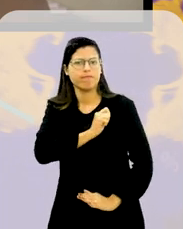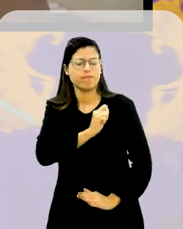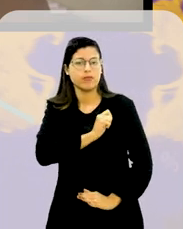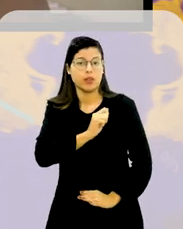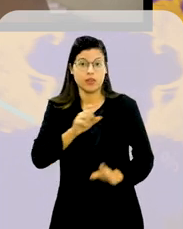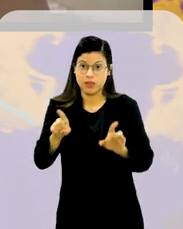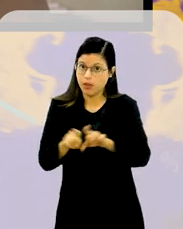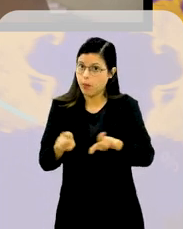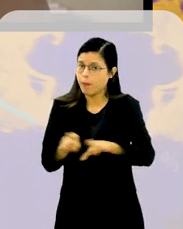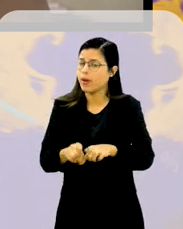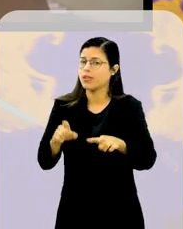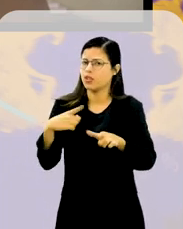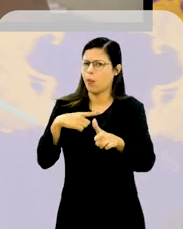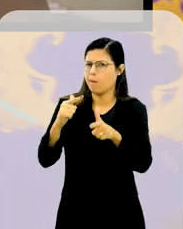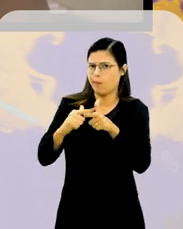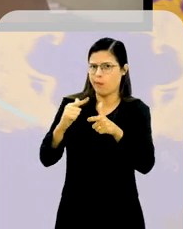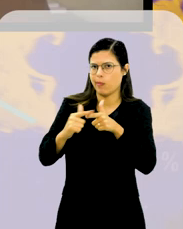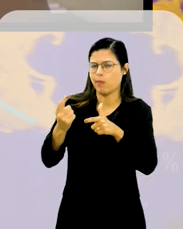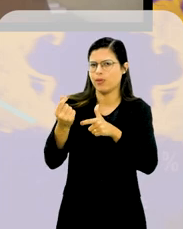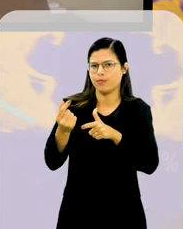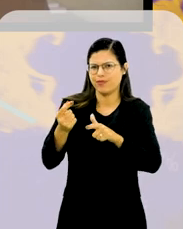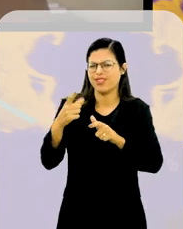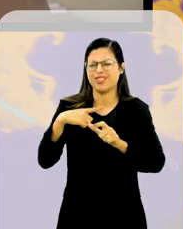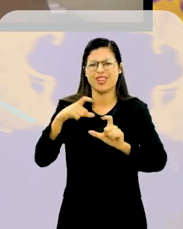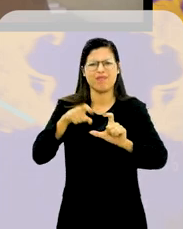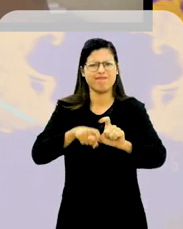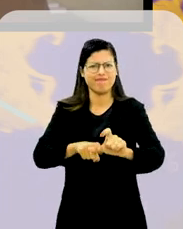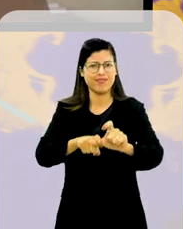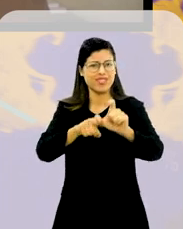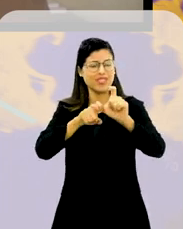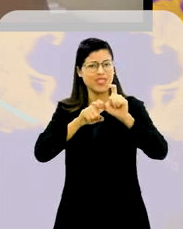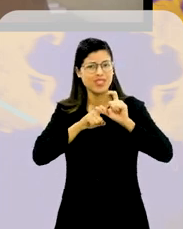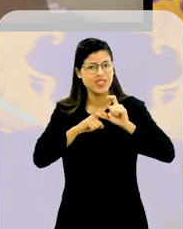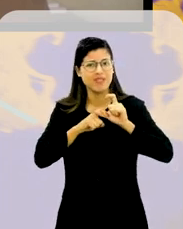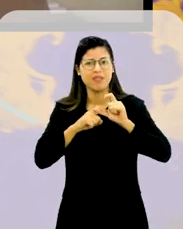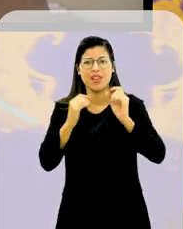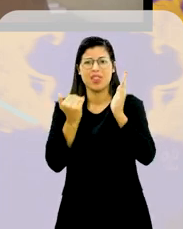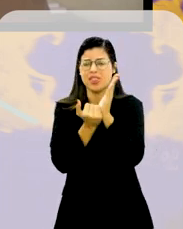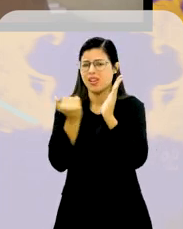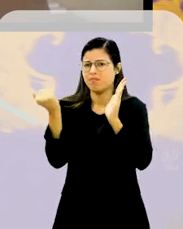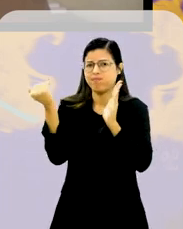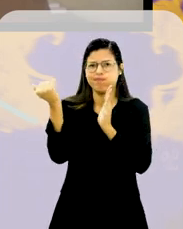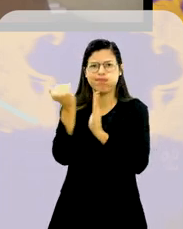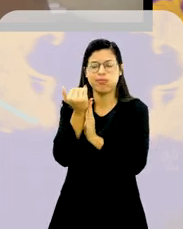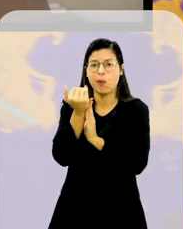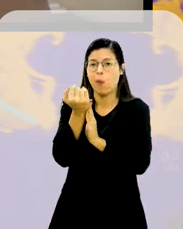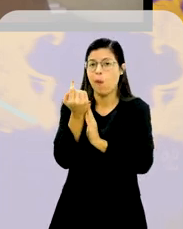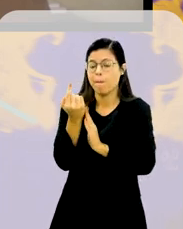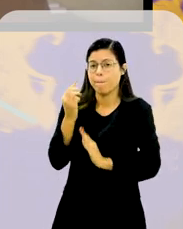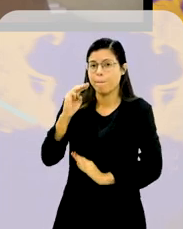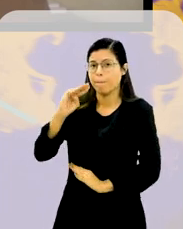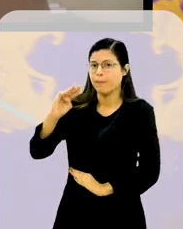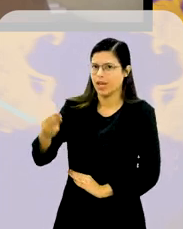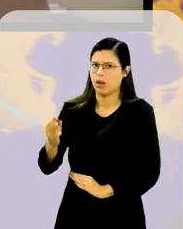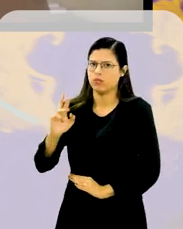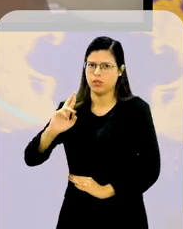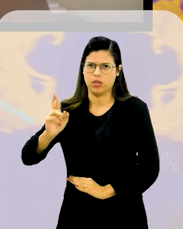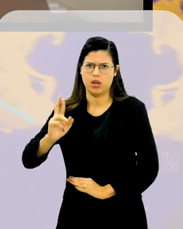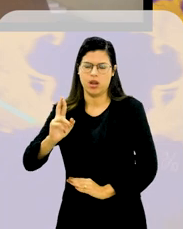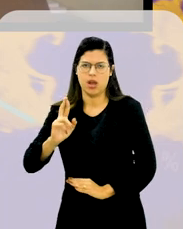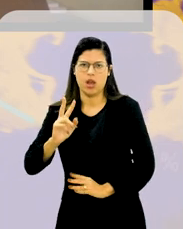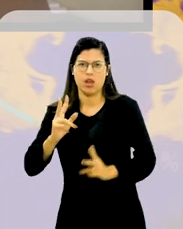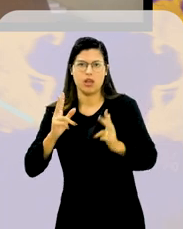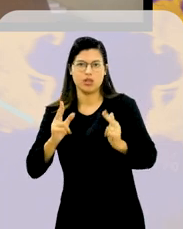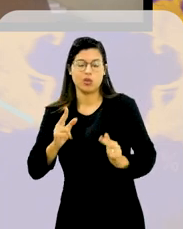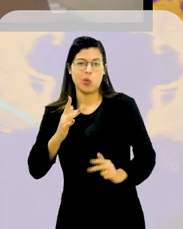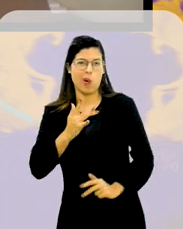que também estava mal das pernas financeiramente dívida quase chegando ou superior a R bilhão